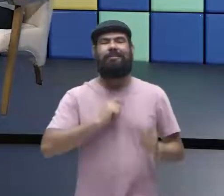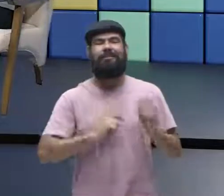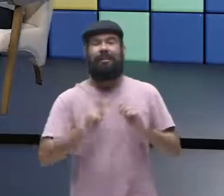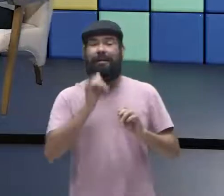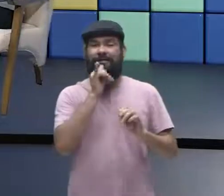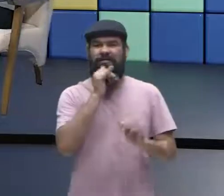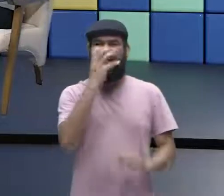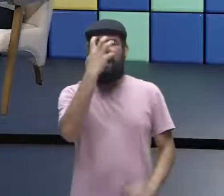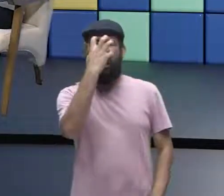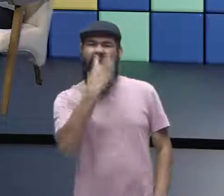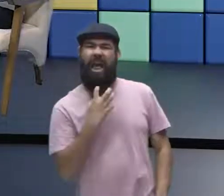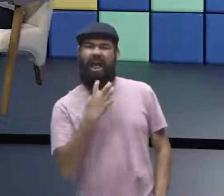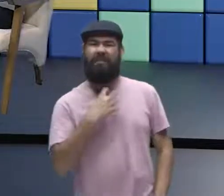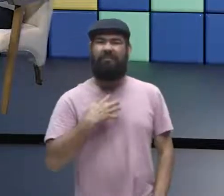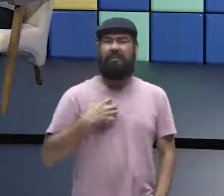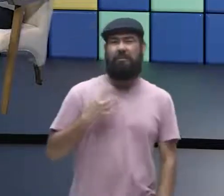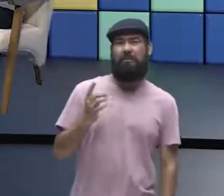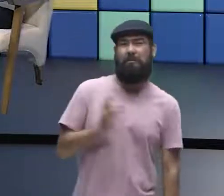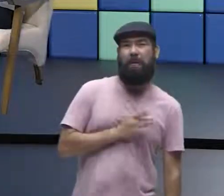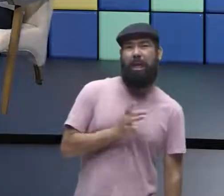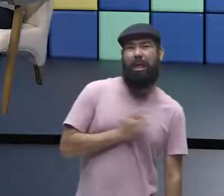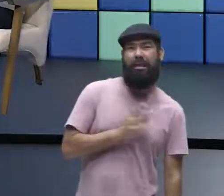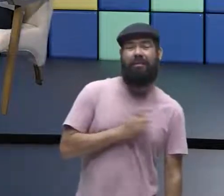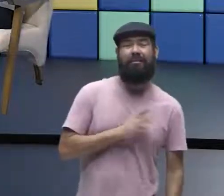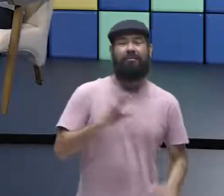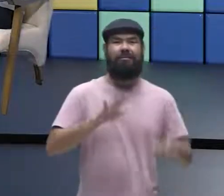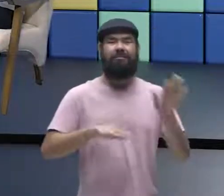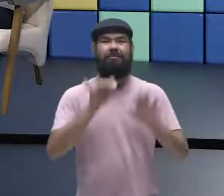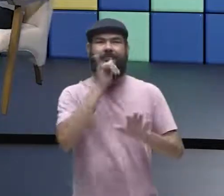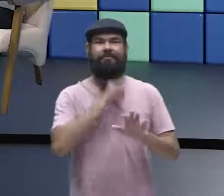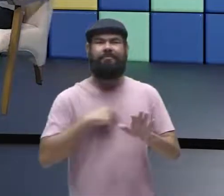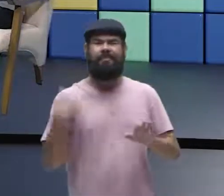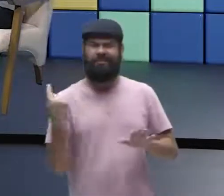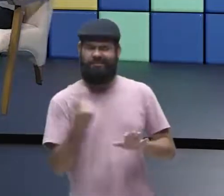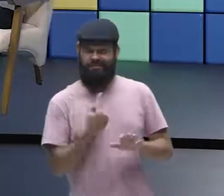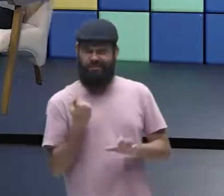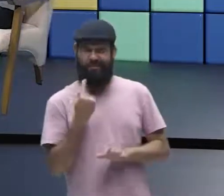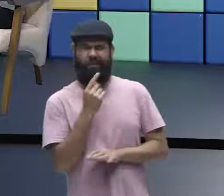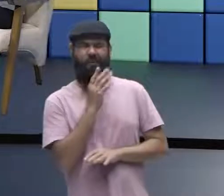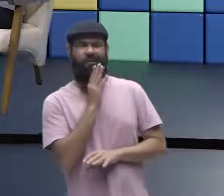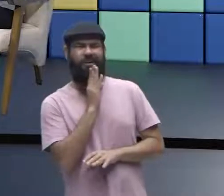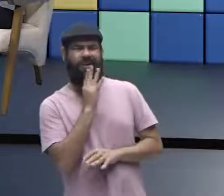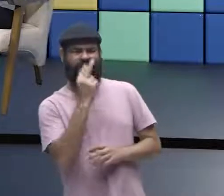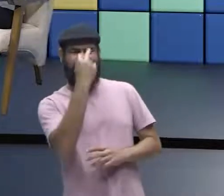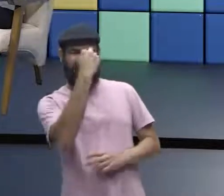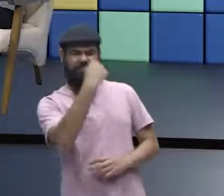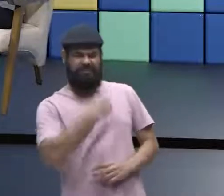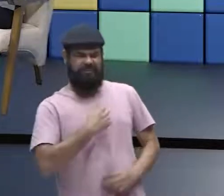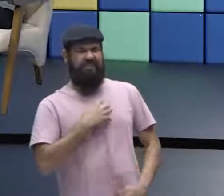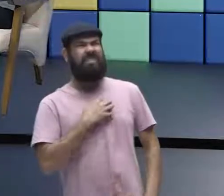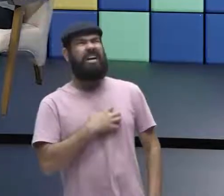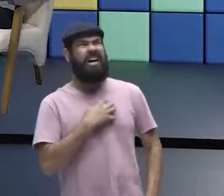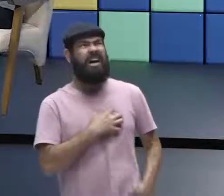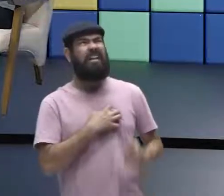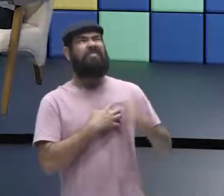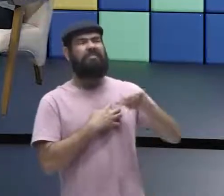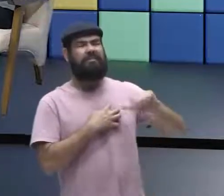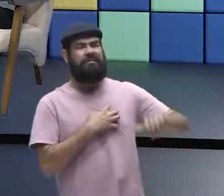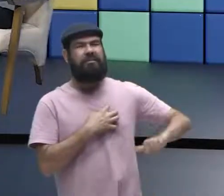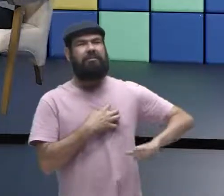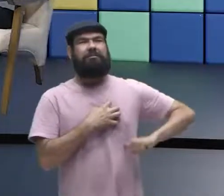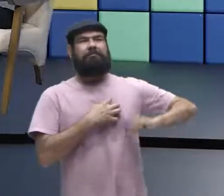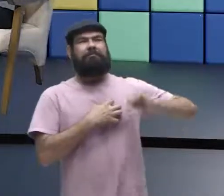de medo, né? Então, assim, quando a gente conhece, a gente vai saber